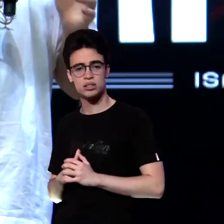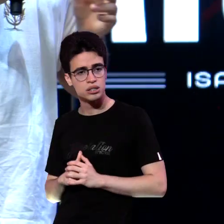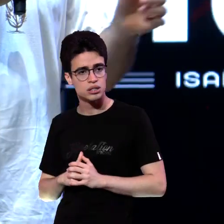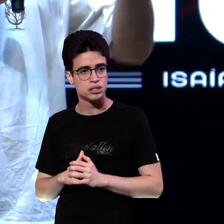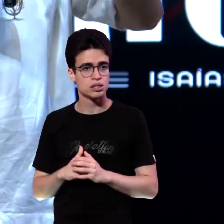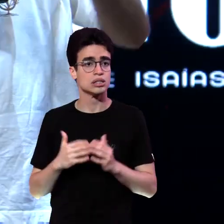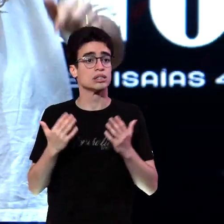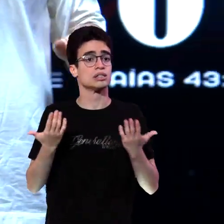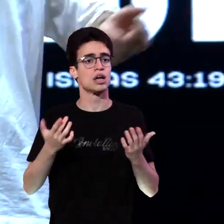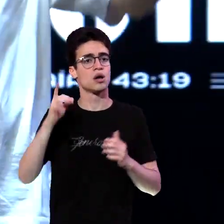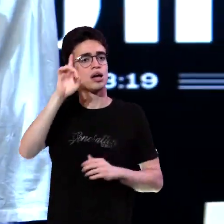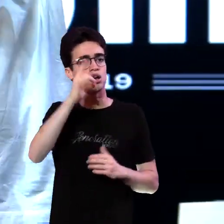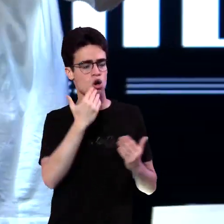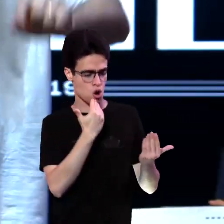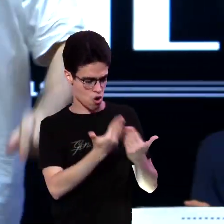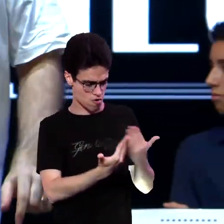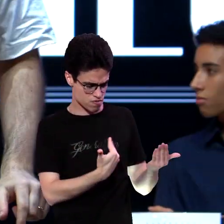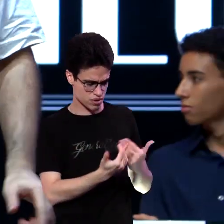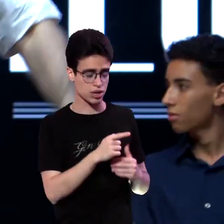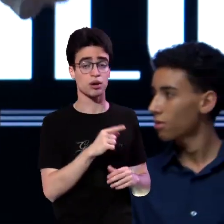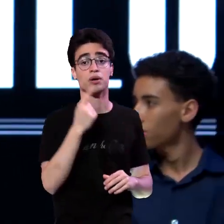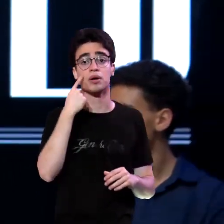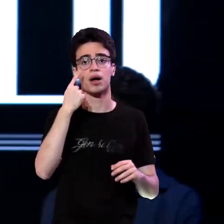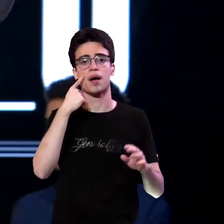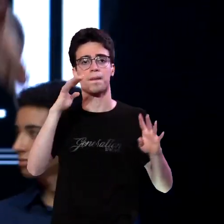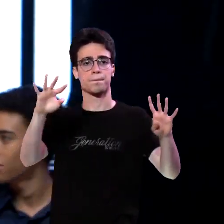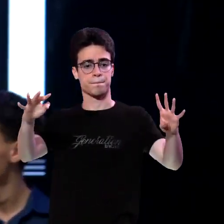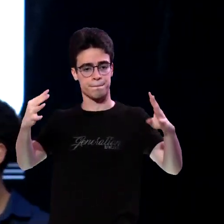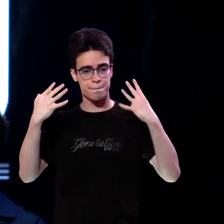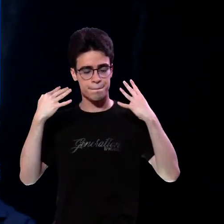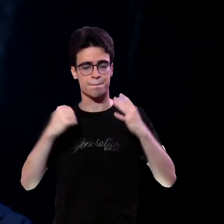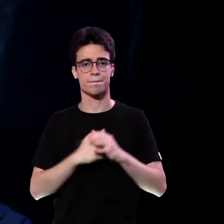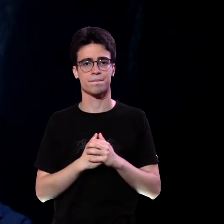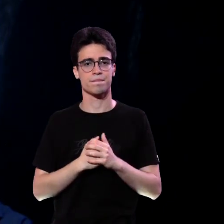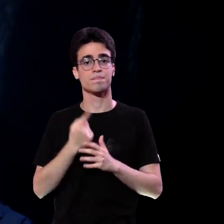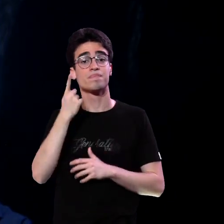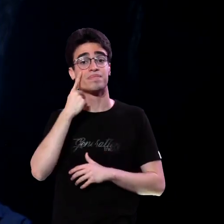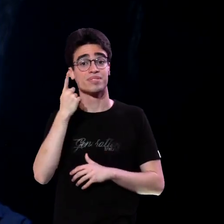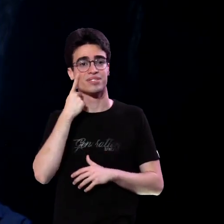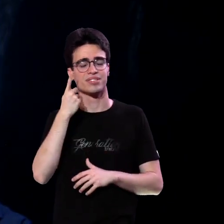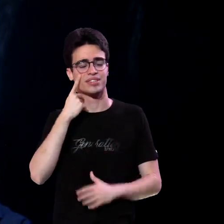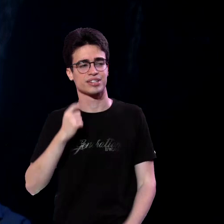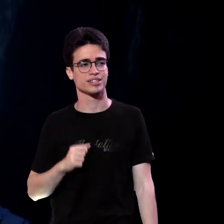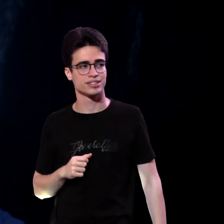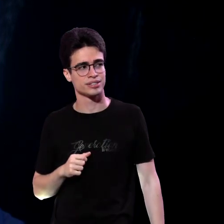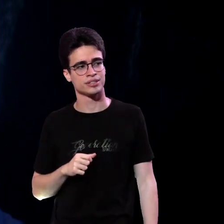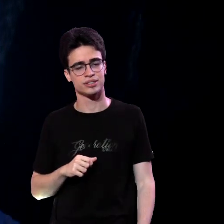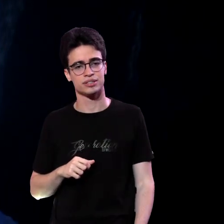Deus conversa com Jó, olha aqui para mim, agora vai chegar a parte da aplicação.